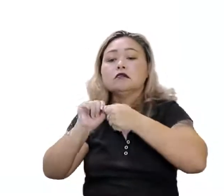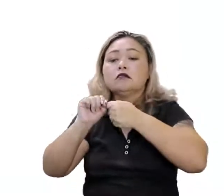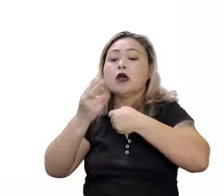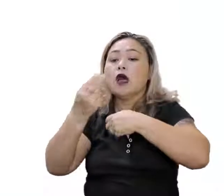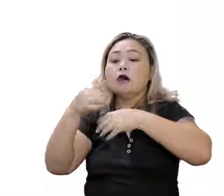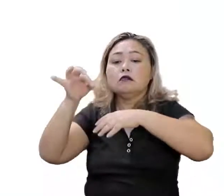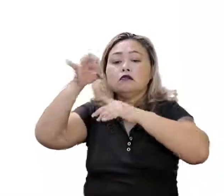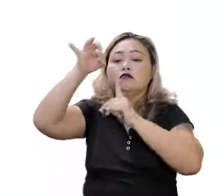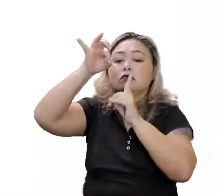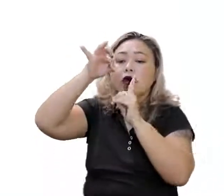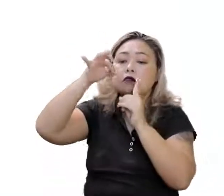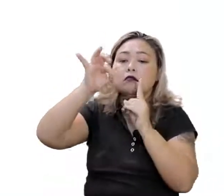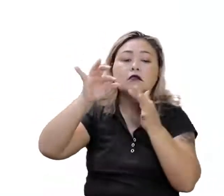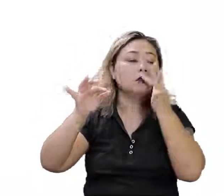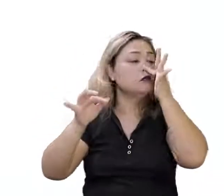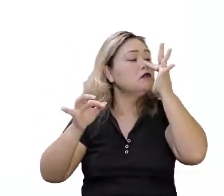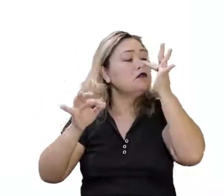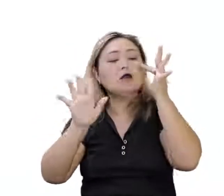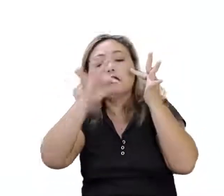néctar, aqueles que vão se alimentar